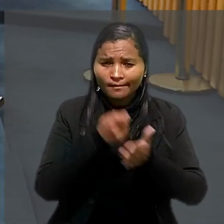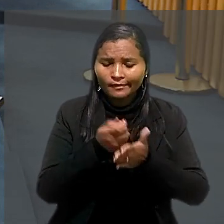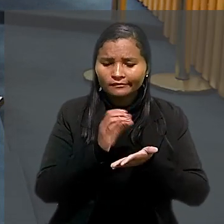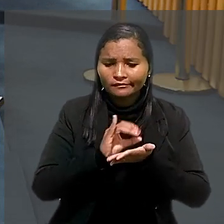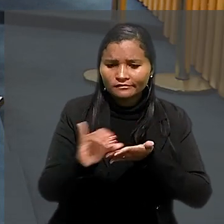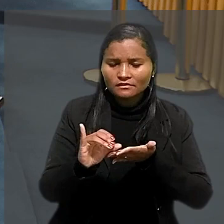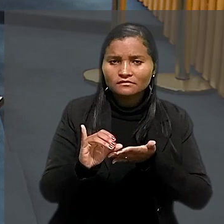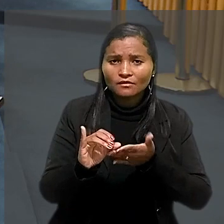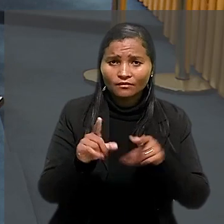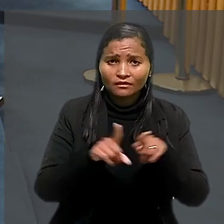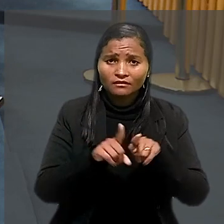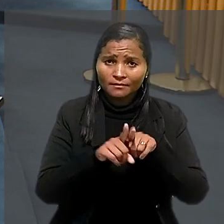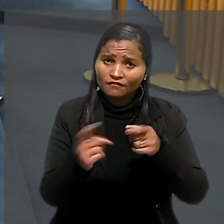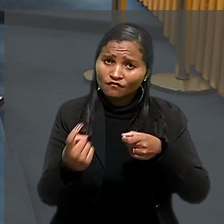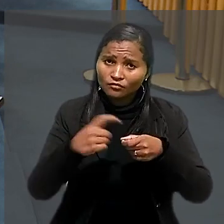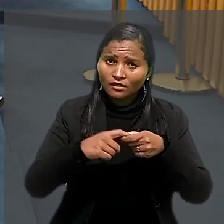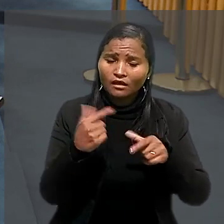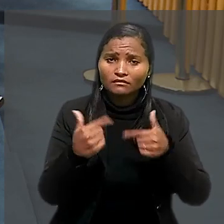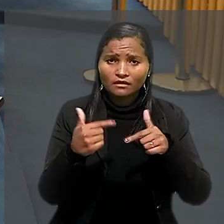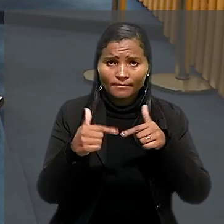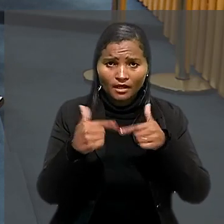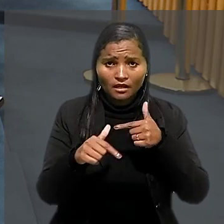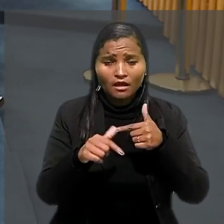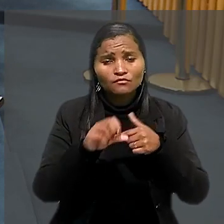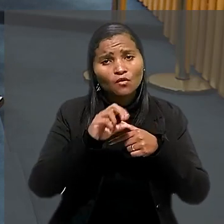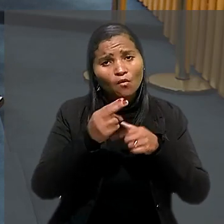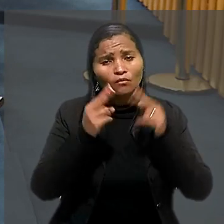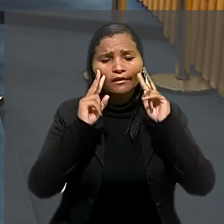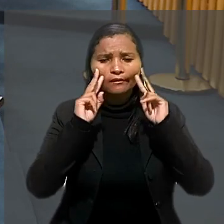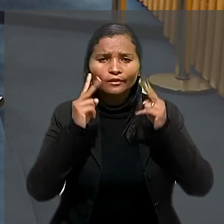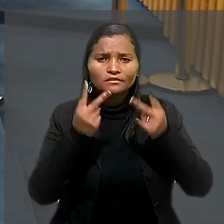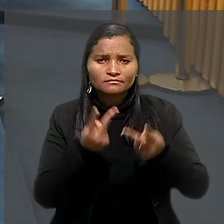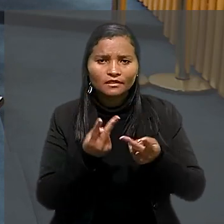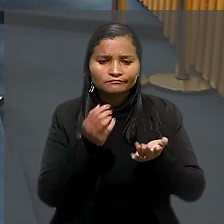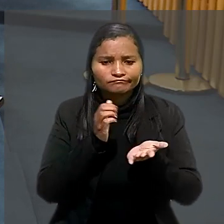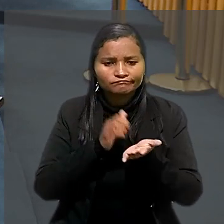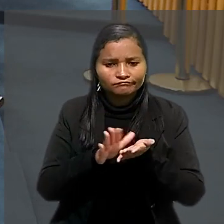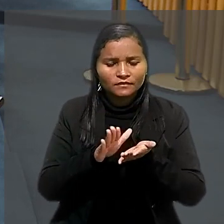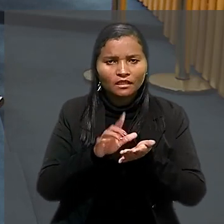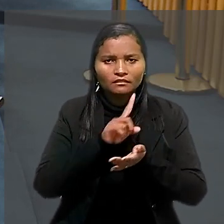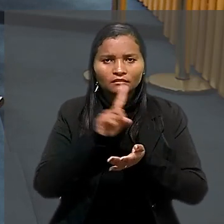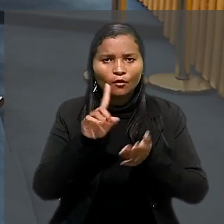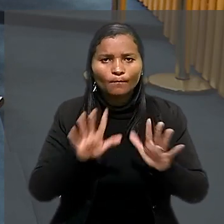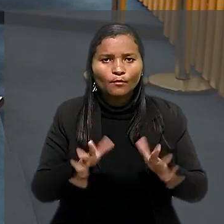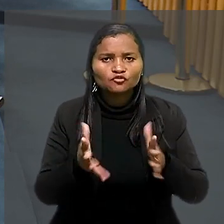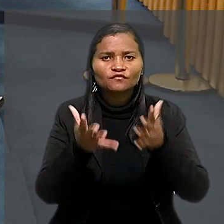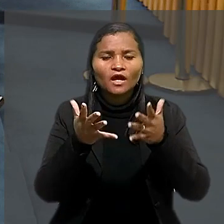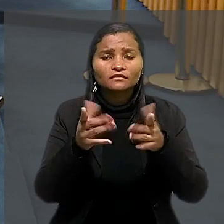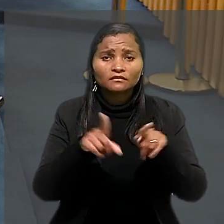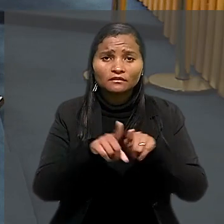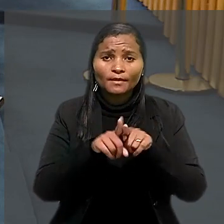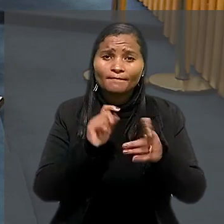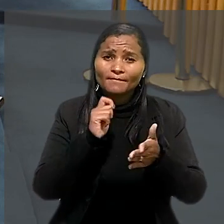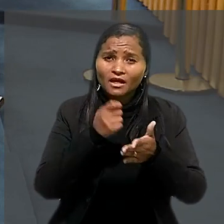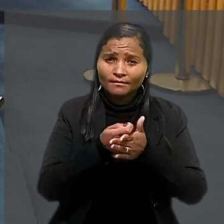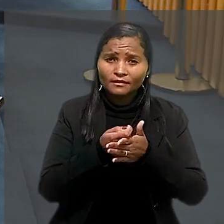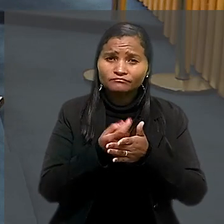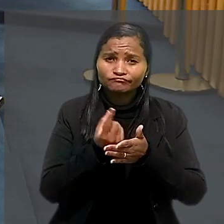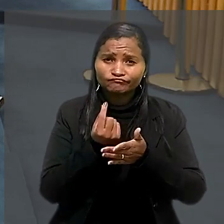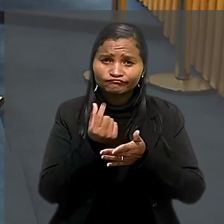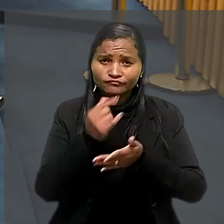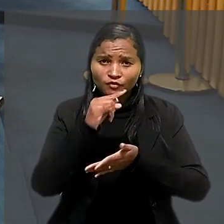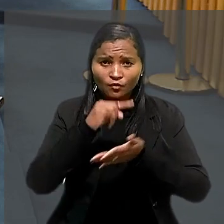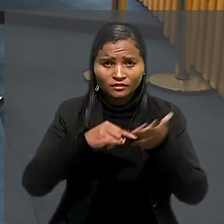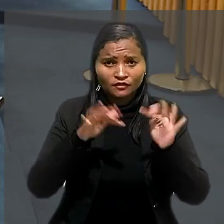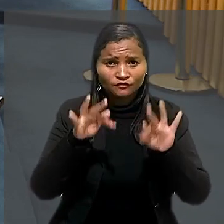o pagamento de indenização e a reintegração ao emprego, ou o reconhecimento de dispensa imotivada e o pagamento de